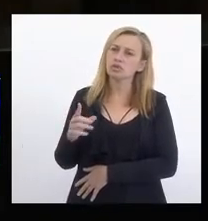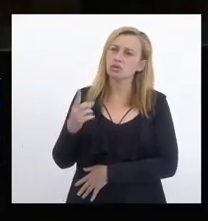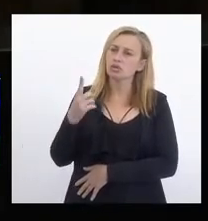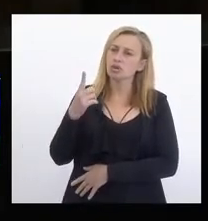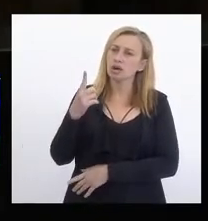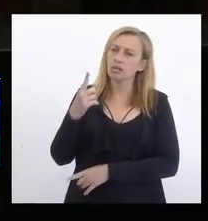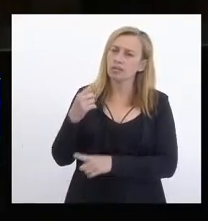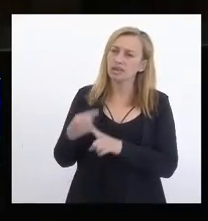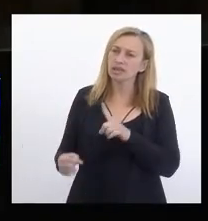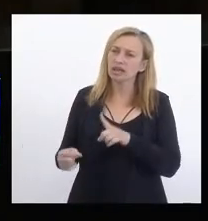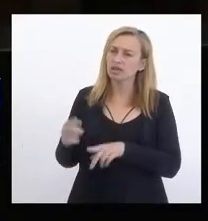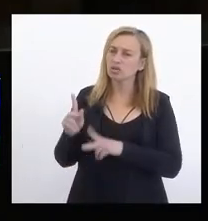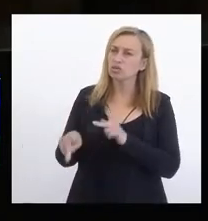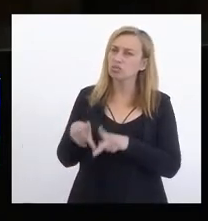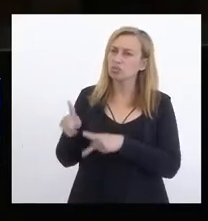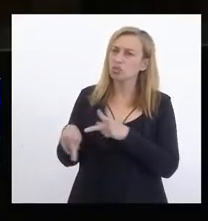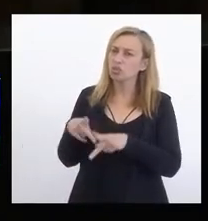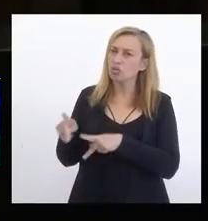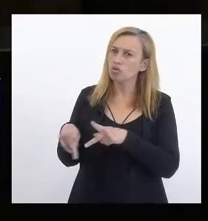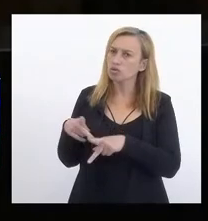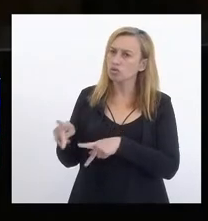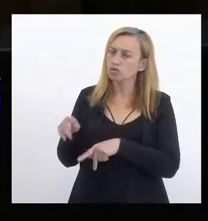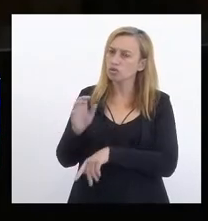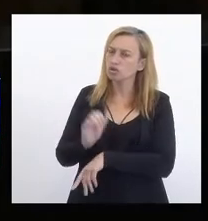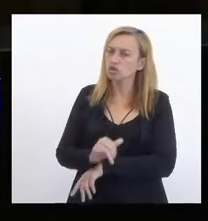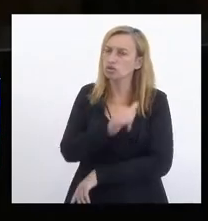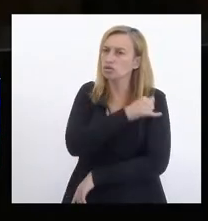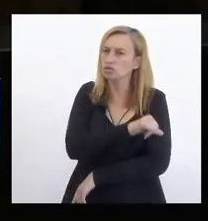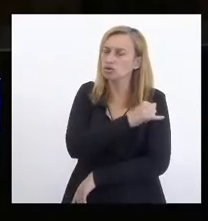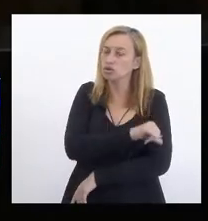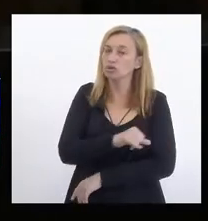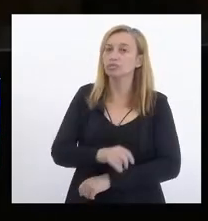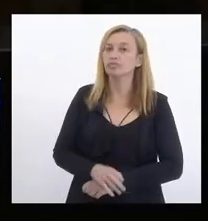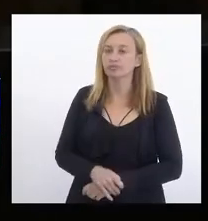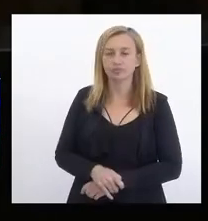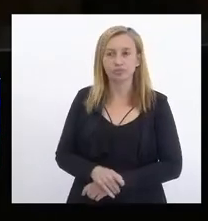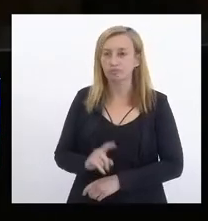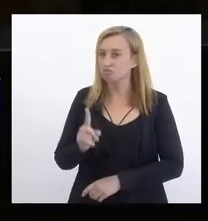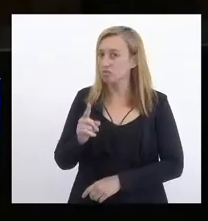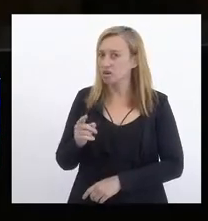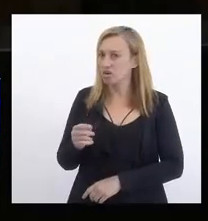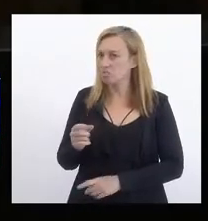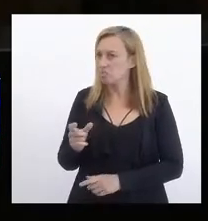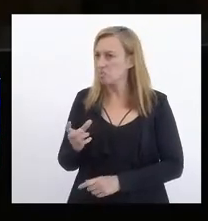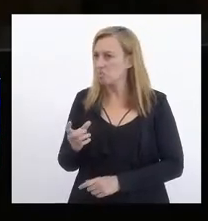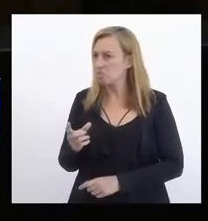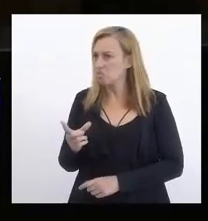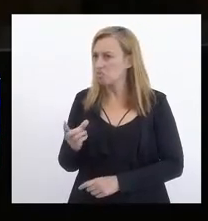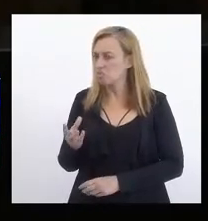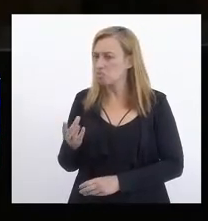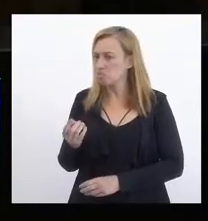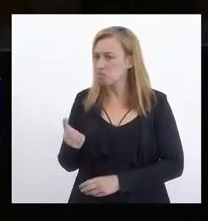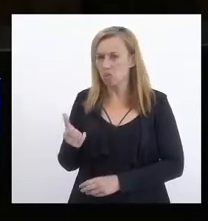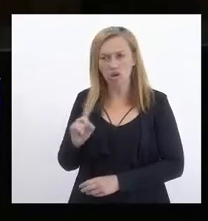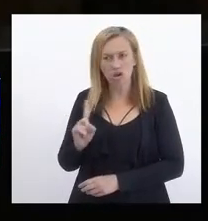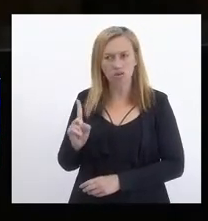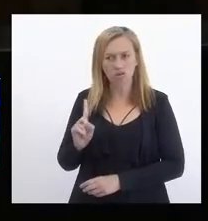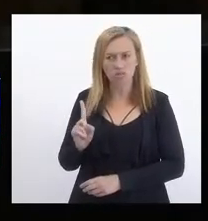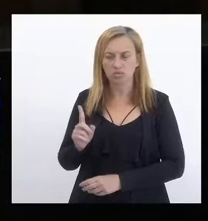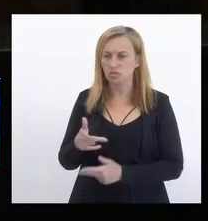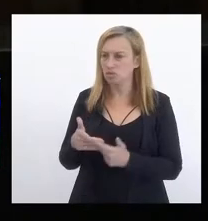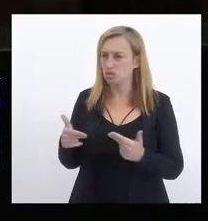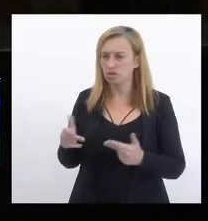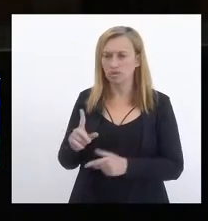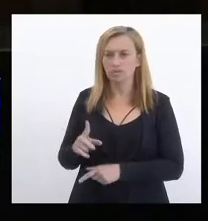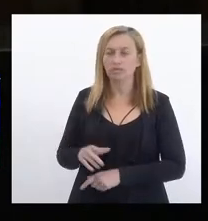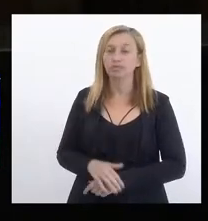terço da população da cidade do Rio de Janeiro. Não é pouca coisa. Então,